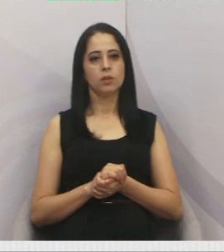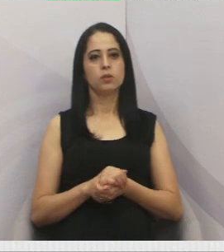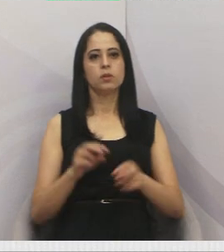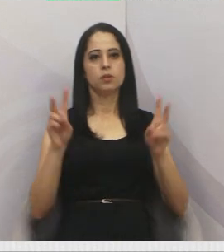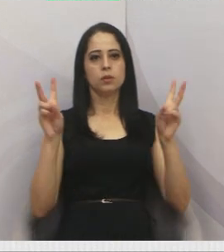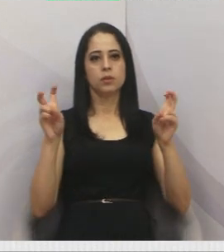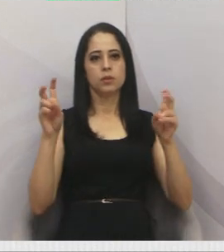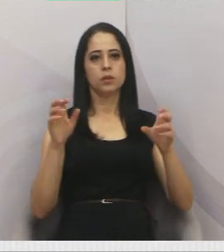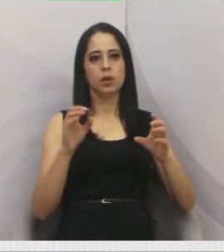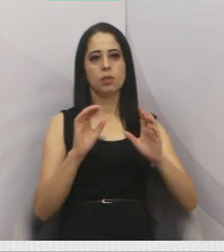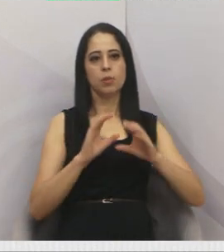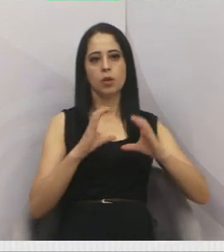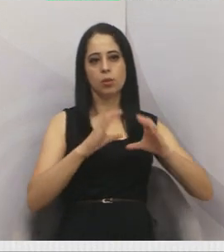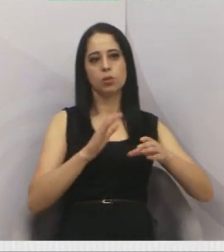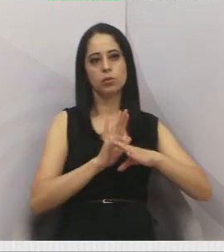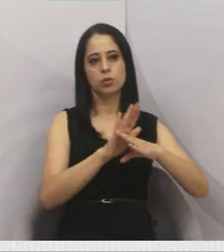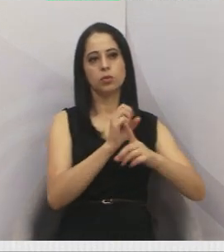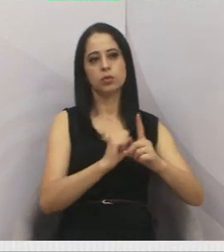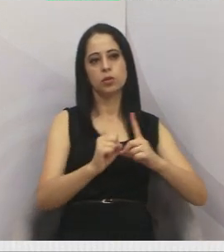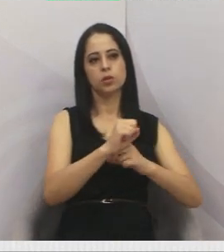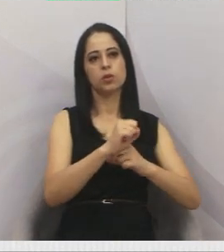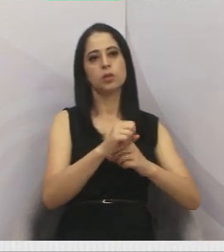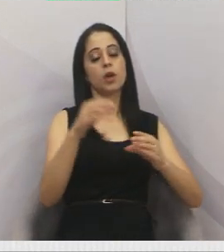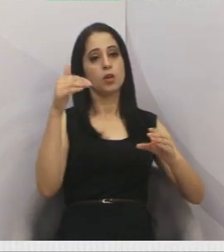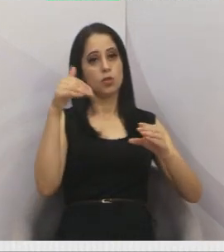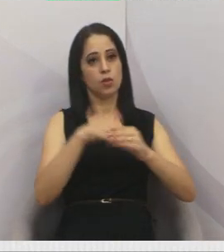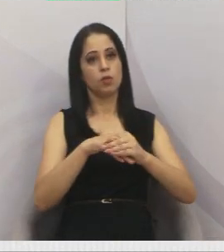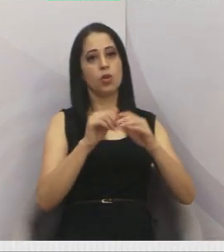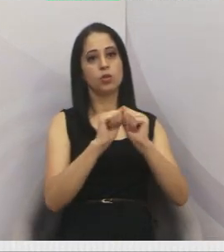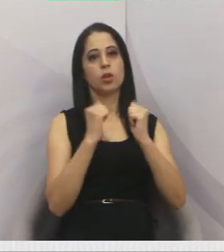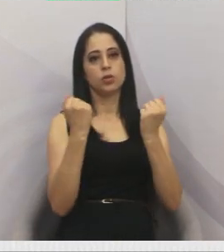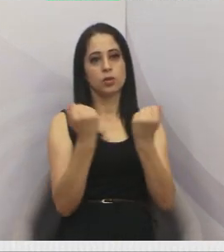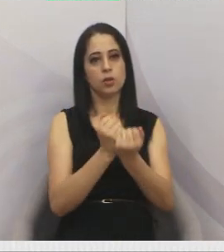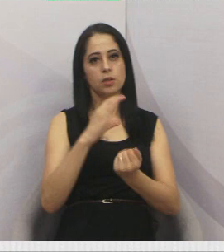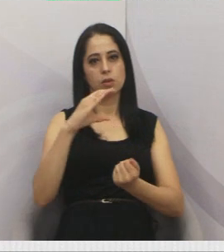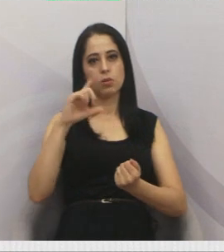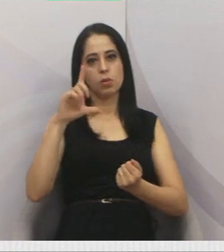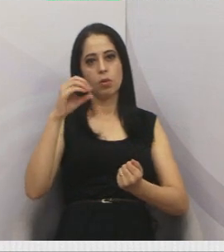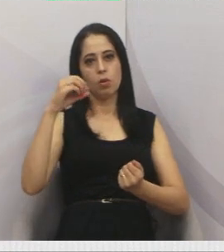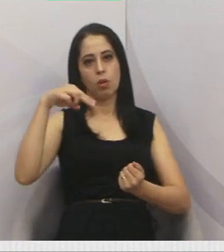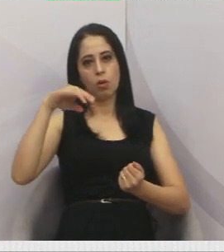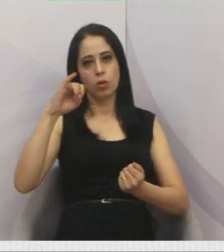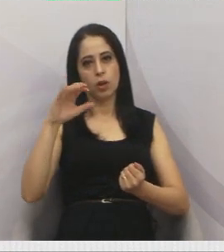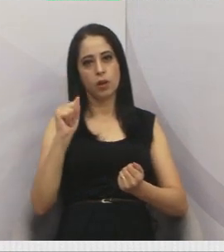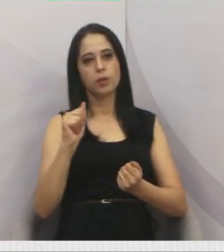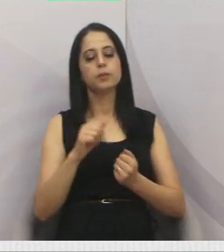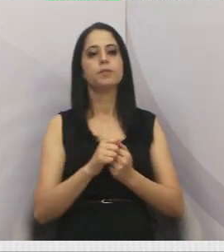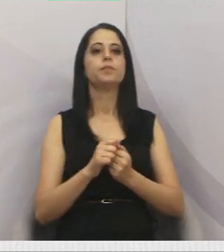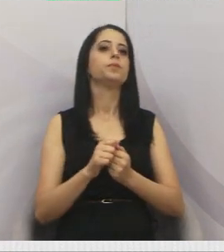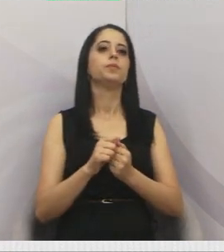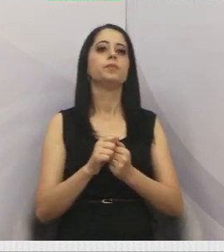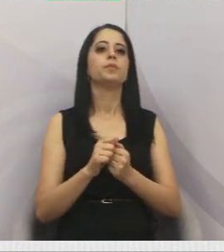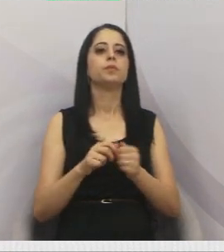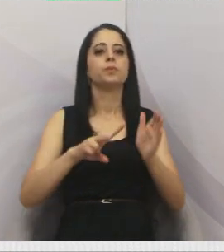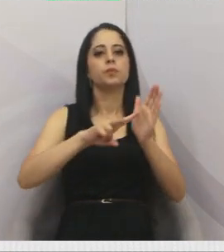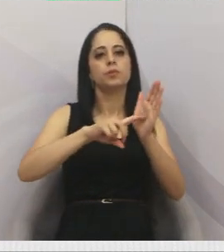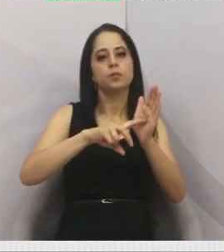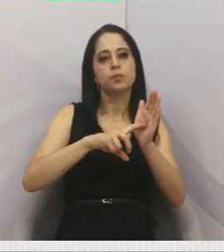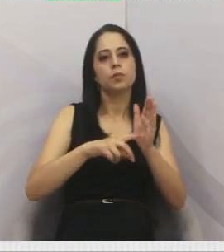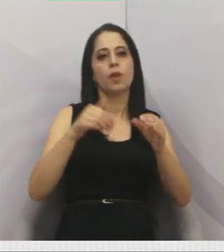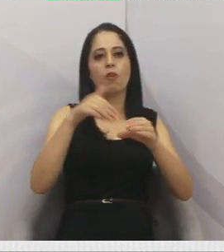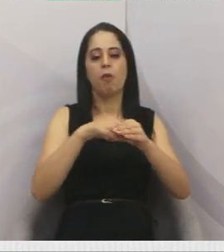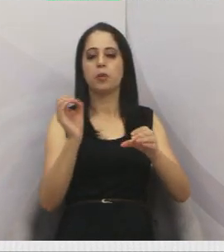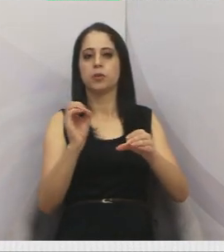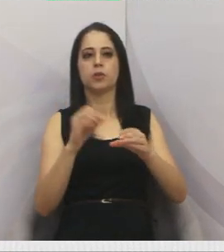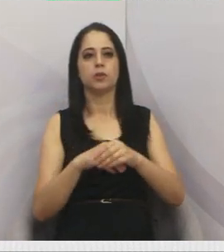Segmento Movimentos Populares. Um voto para a Associação dos Moradores do Jardim Colônia. Segmento Entidade de Classe Sindical, voto em